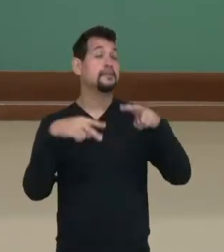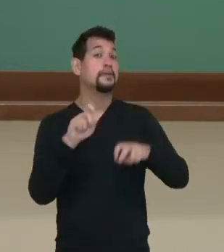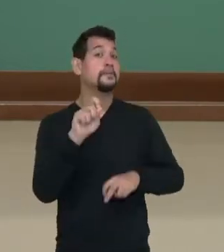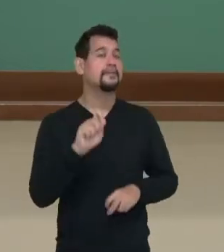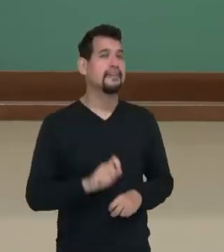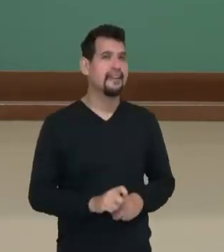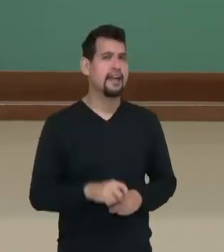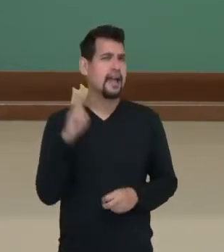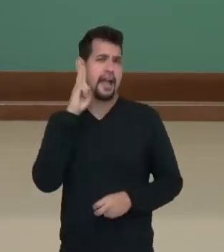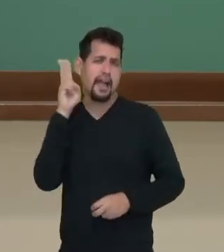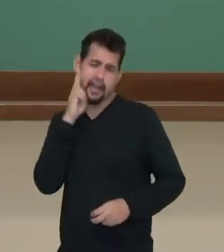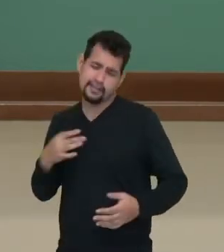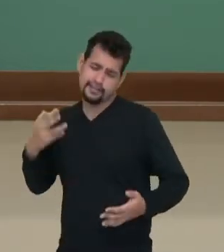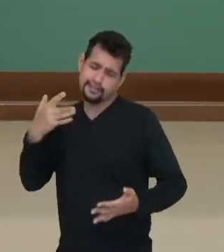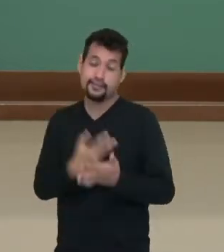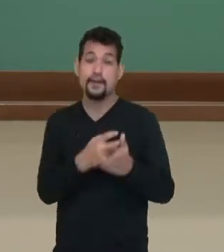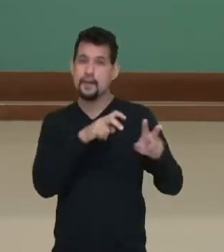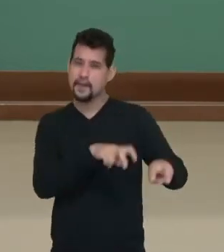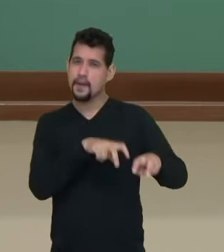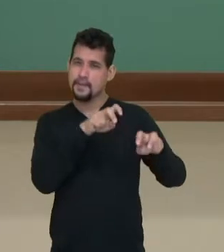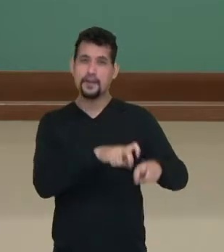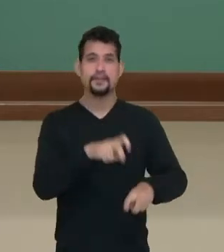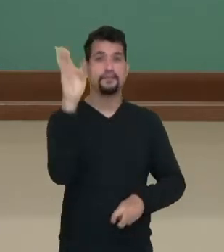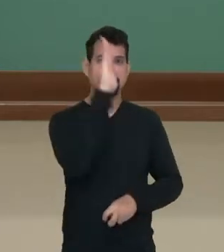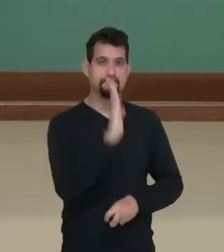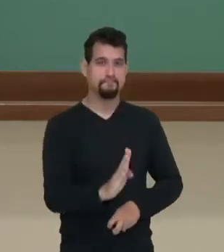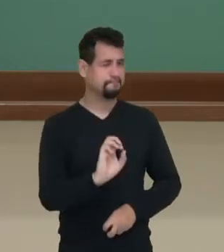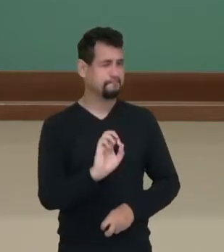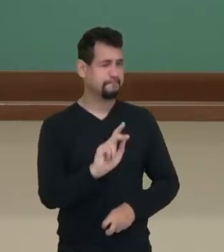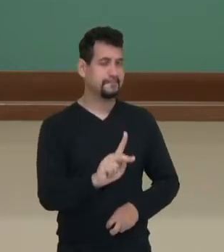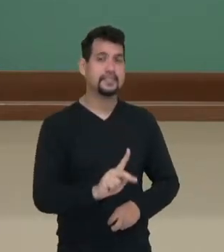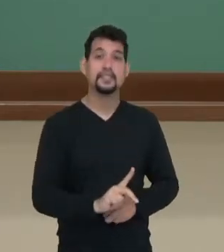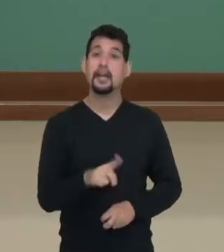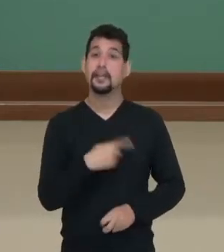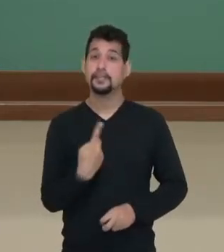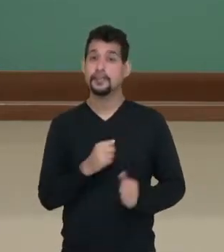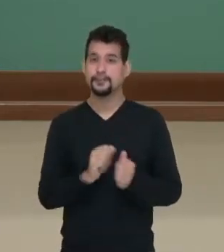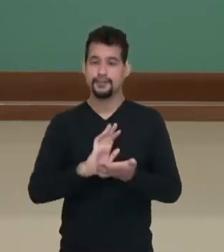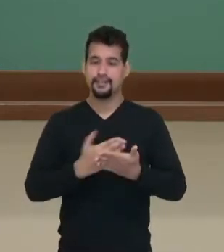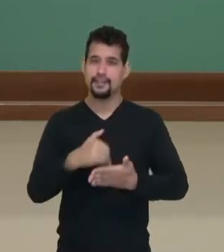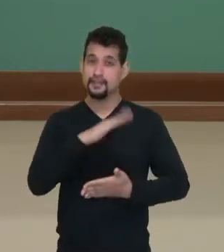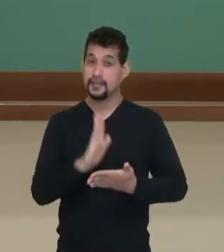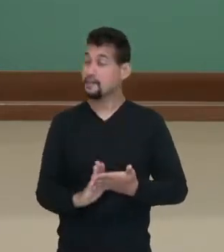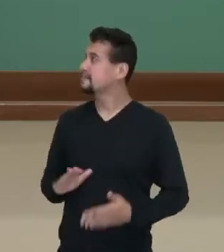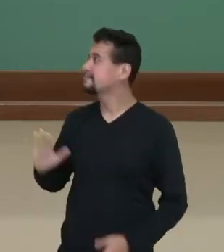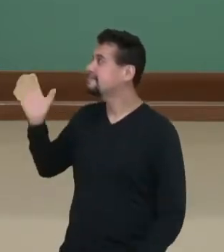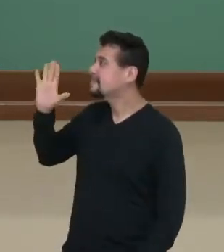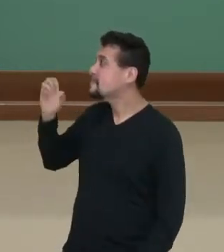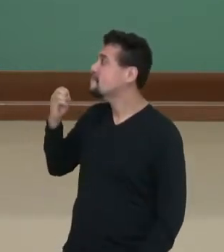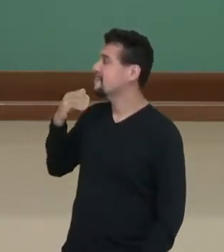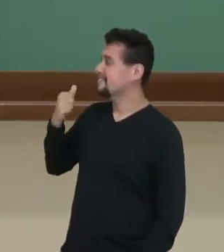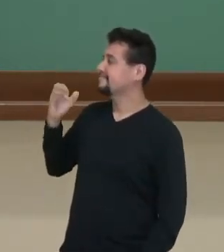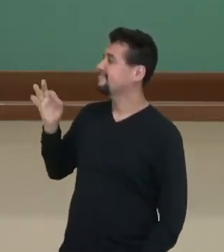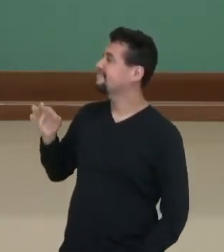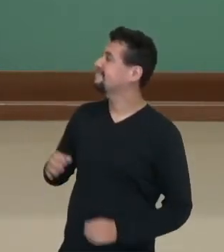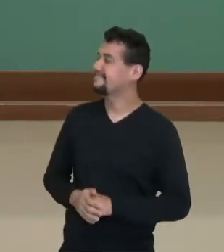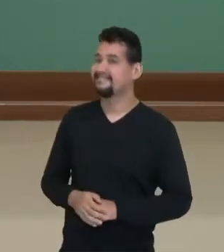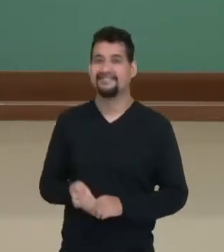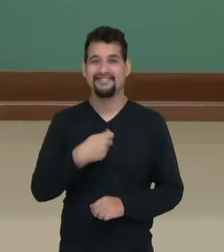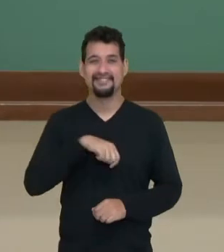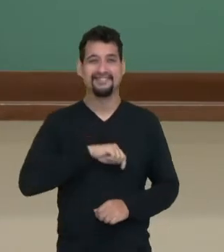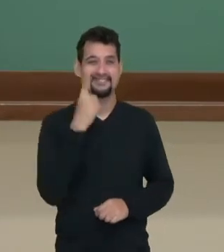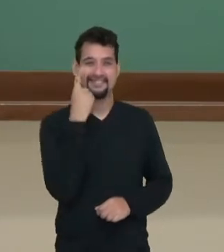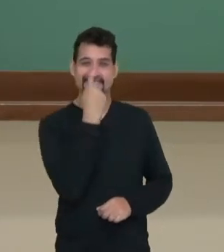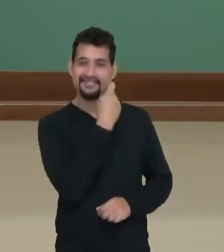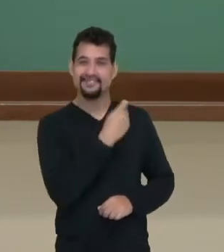a história da agropecuária no Brasil, ok? Então estamos aqui com o Kelvin, que é o nosso intérprete de Libras. Tudo bem, Kelvin? Muito